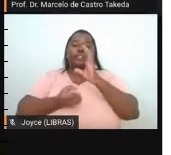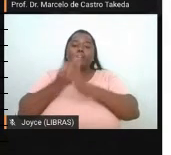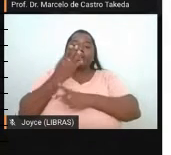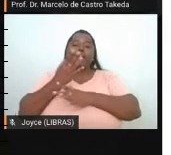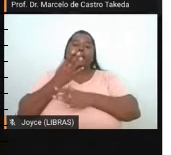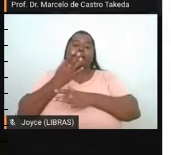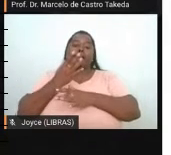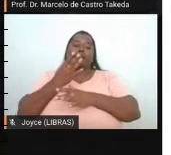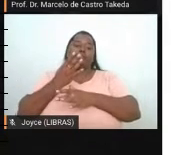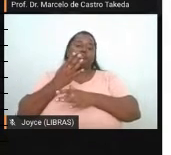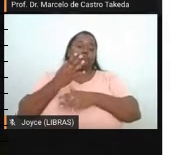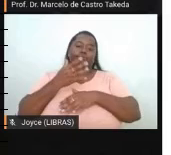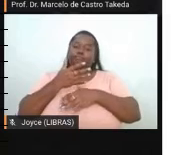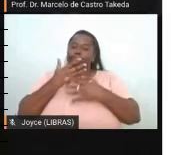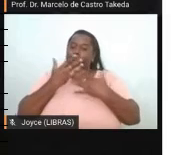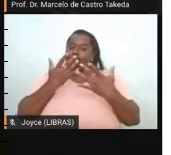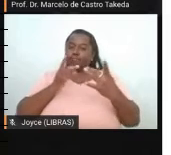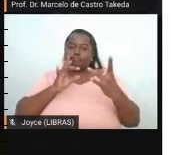feita